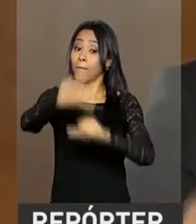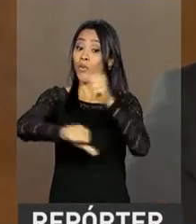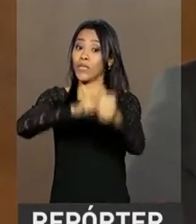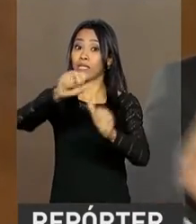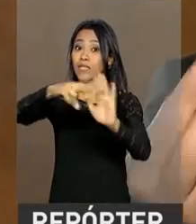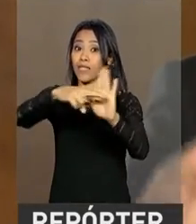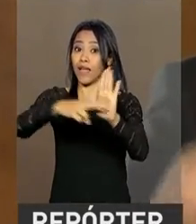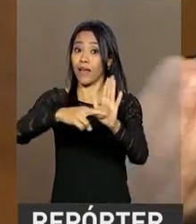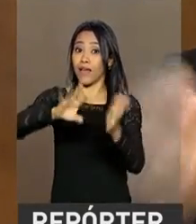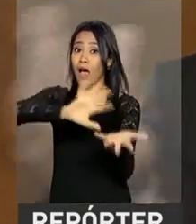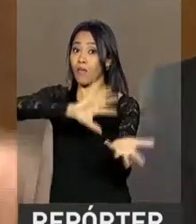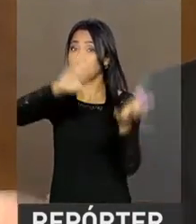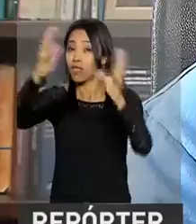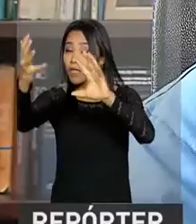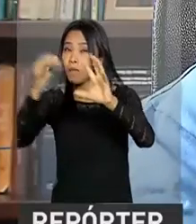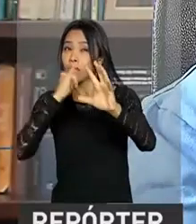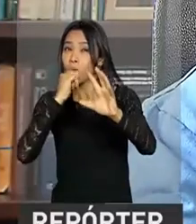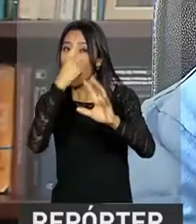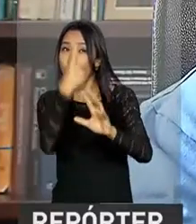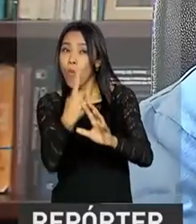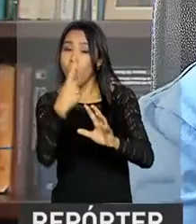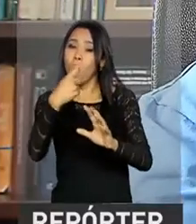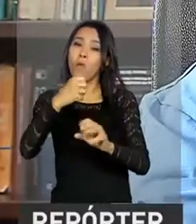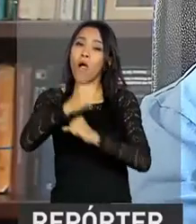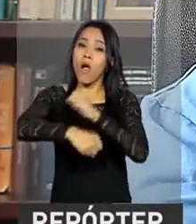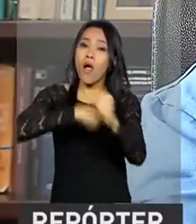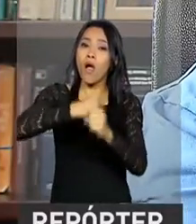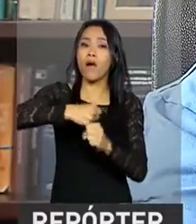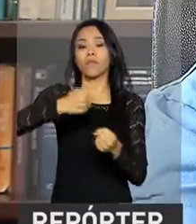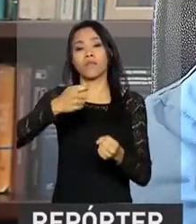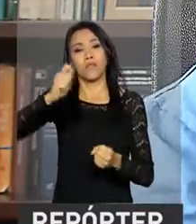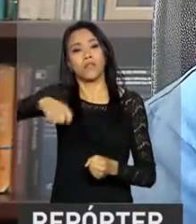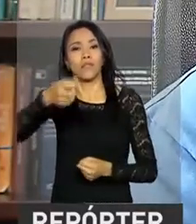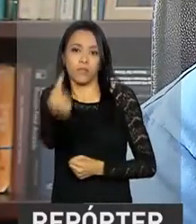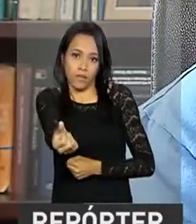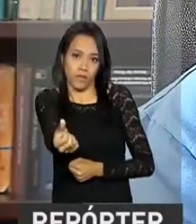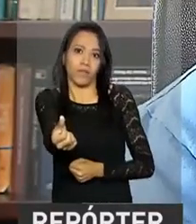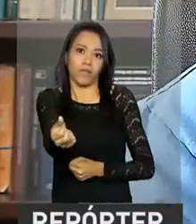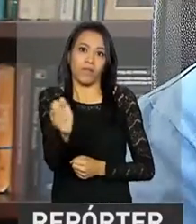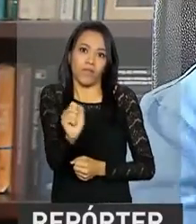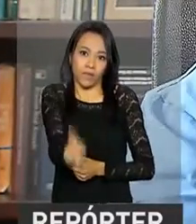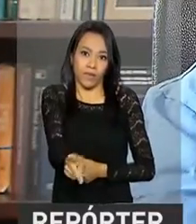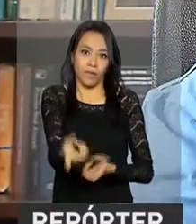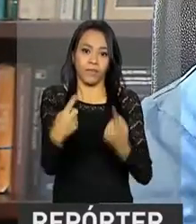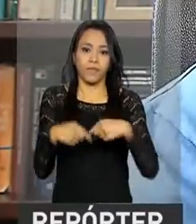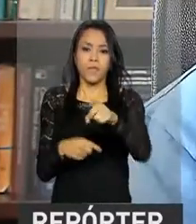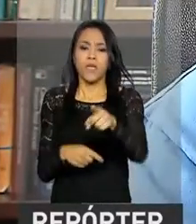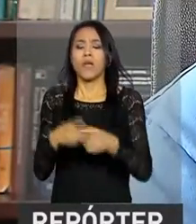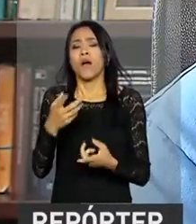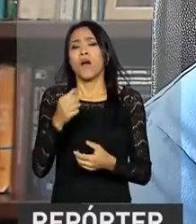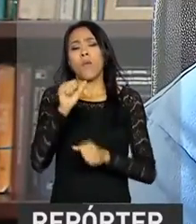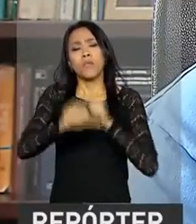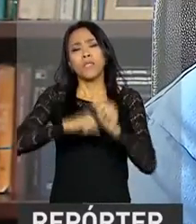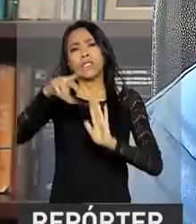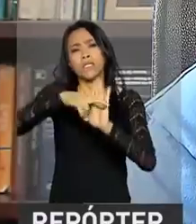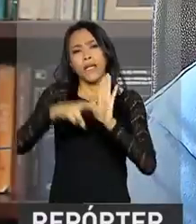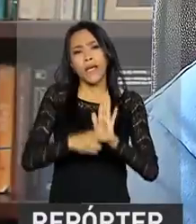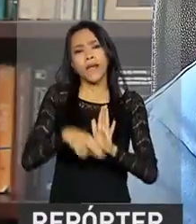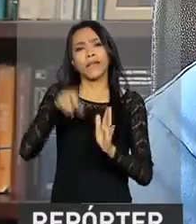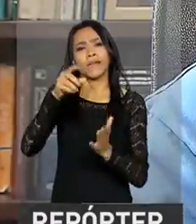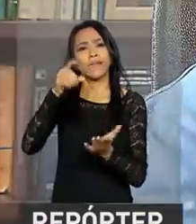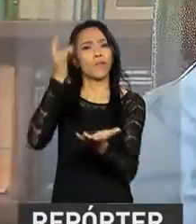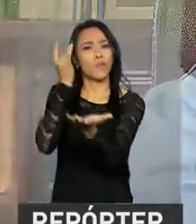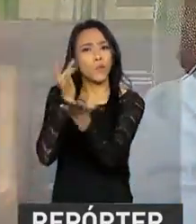ela terá que replantar daqui um ano e meio uma reforma é que não não não restringe o direito que não não excluo